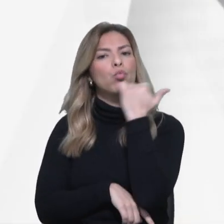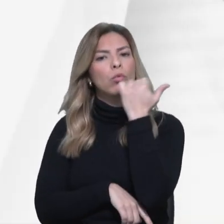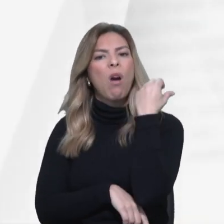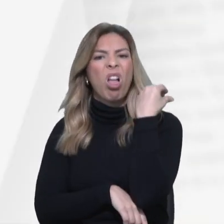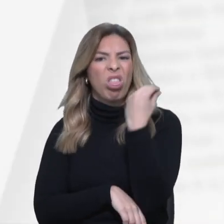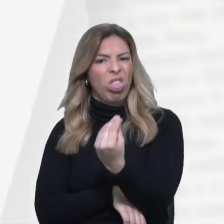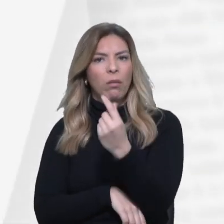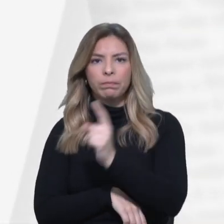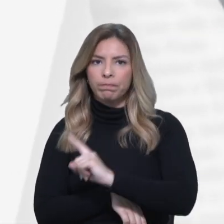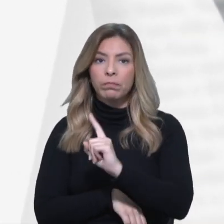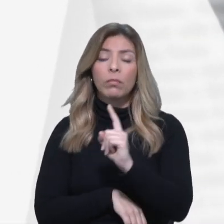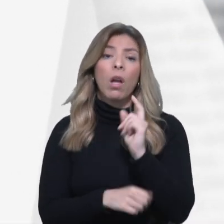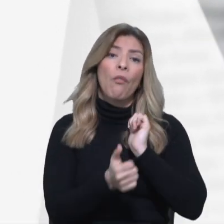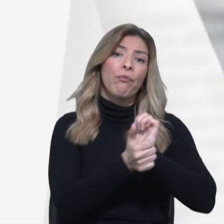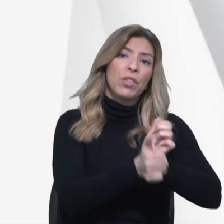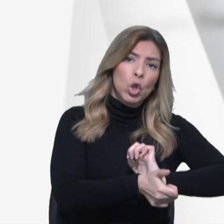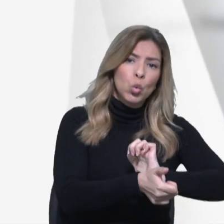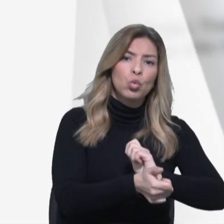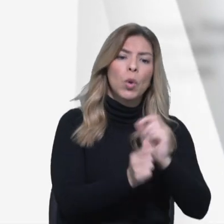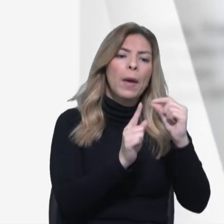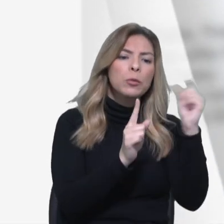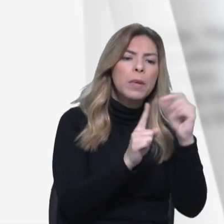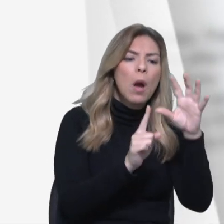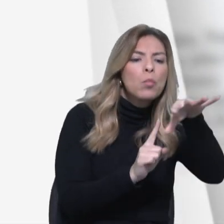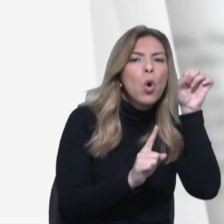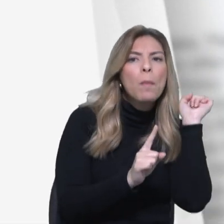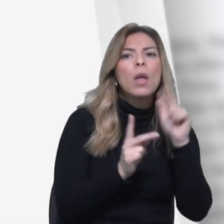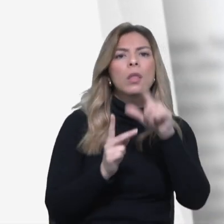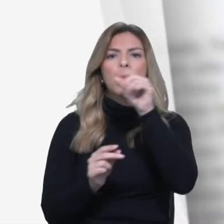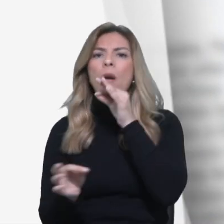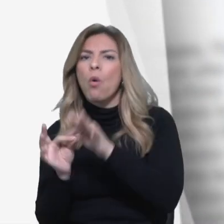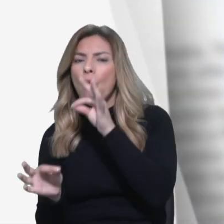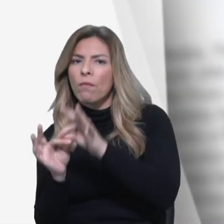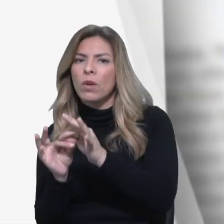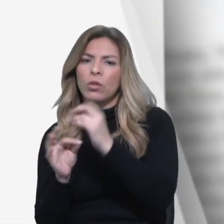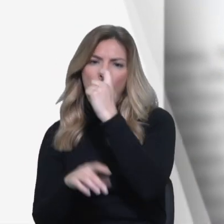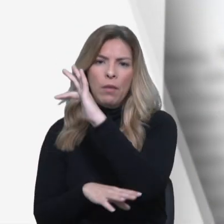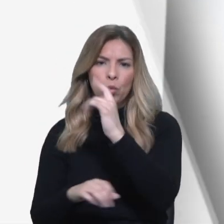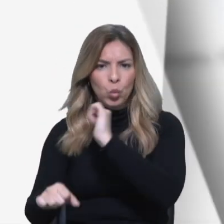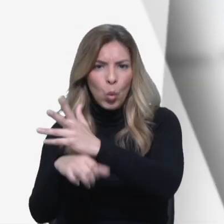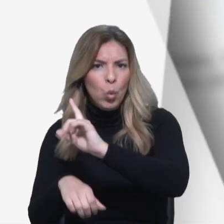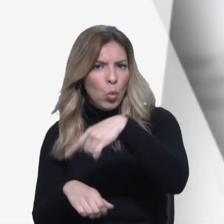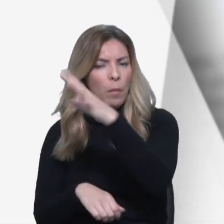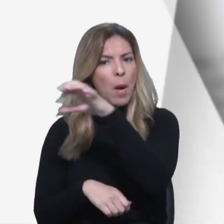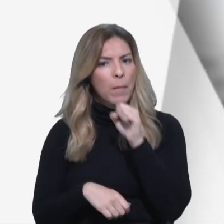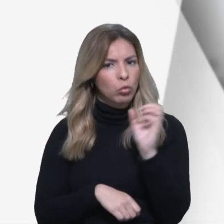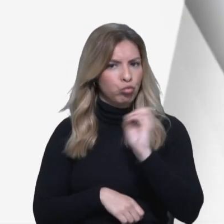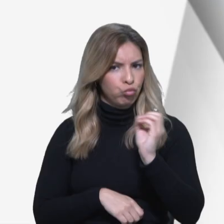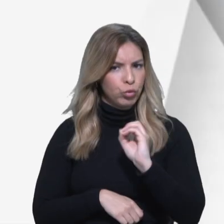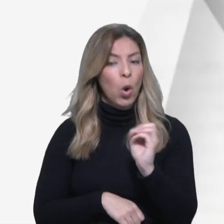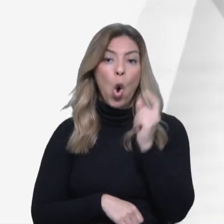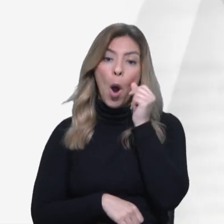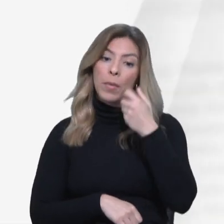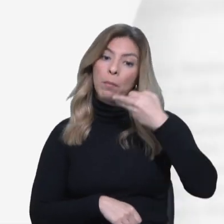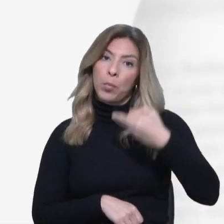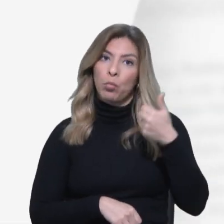figos dos espinheiros, nem se apanham uvas das sarças. O homem bom, do bom tesouro do seu coração tira o